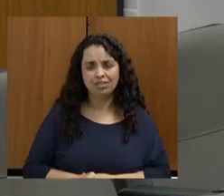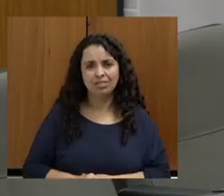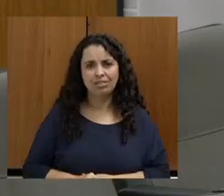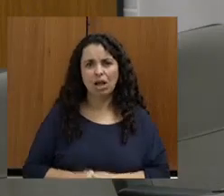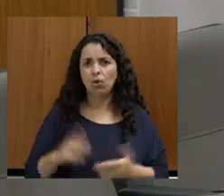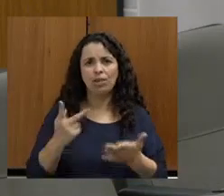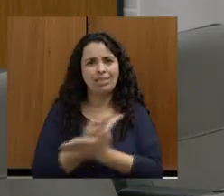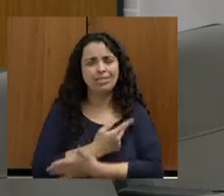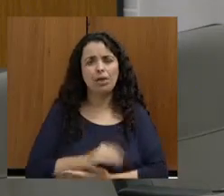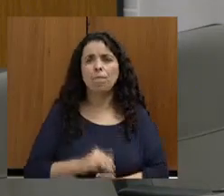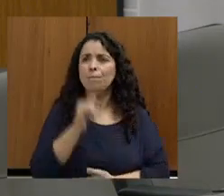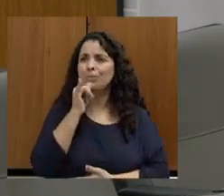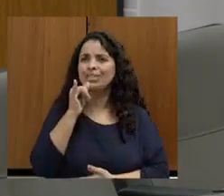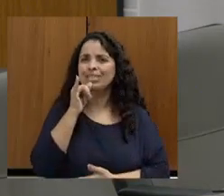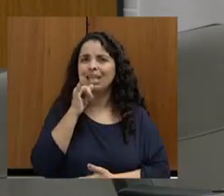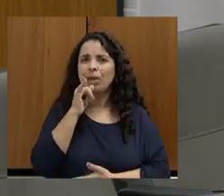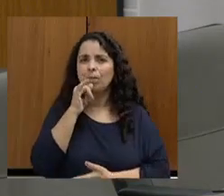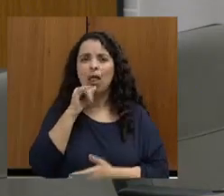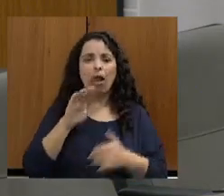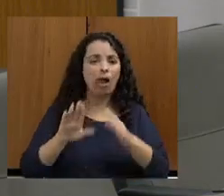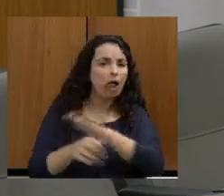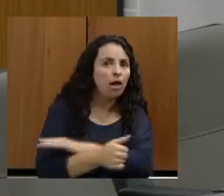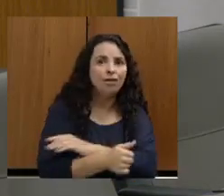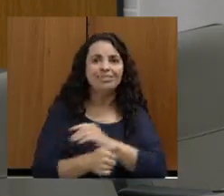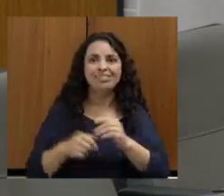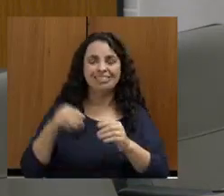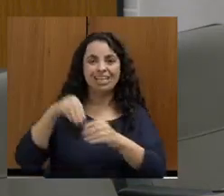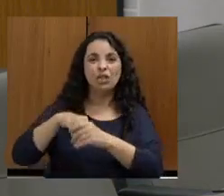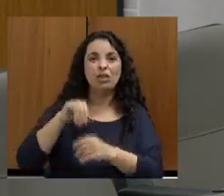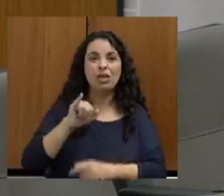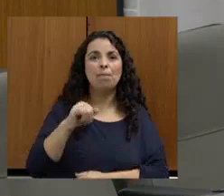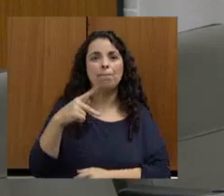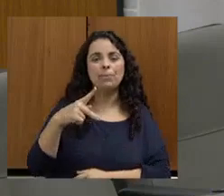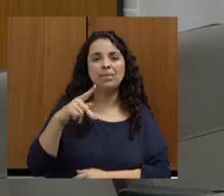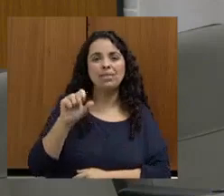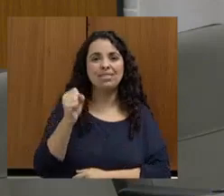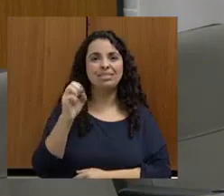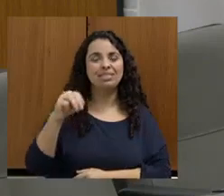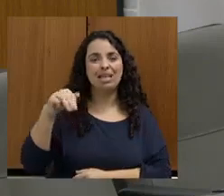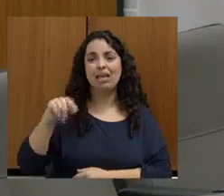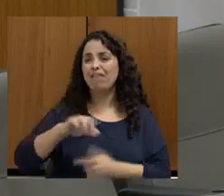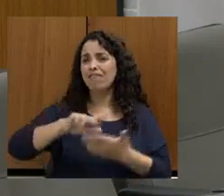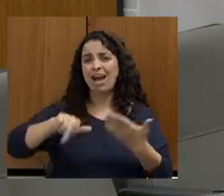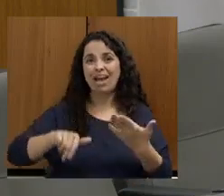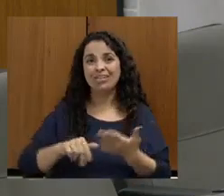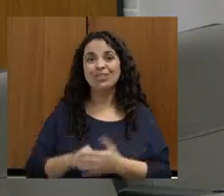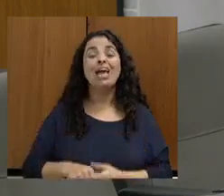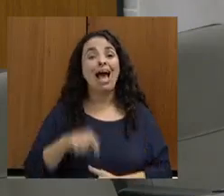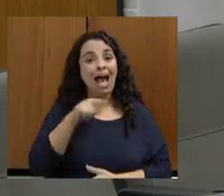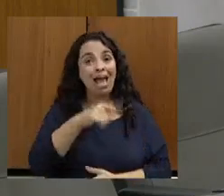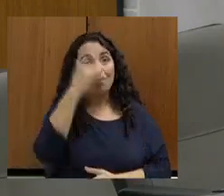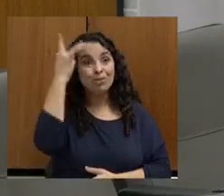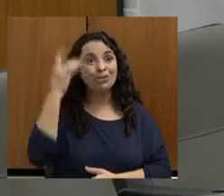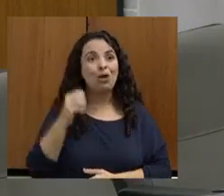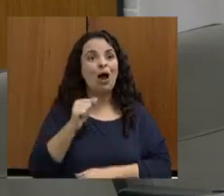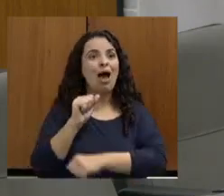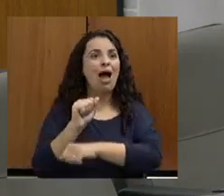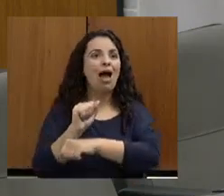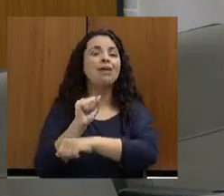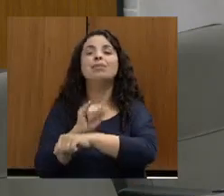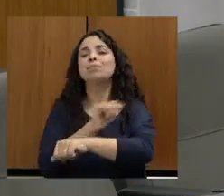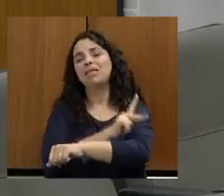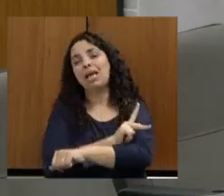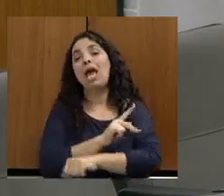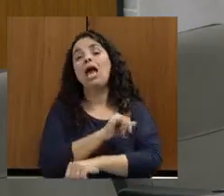estancadas. As pensionistas passaram a receber integral. Para mim, eu lamento, chego eu,